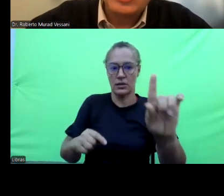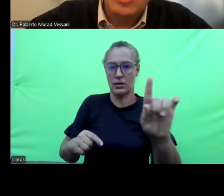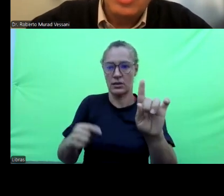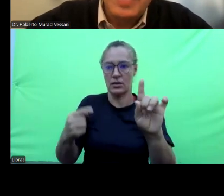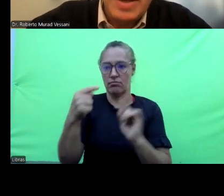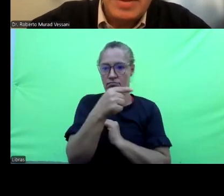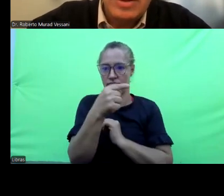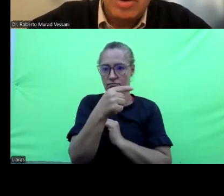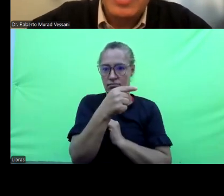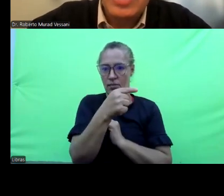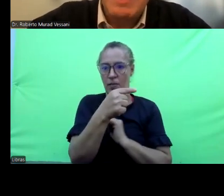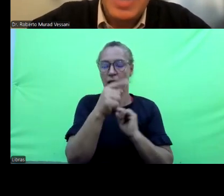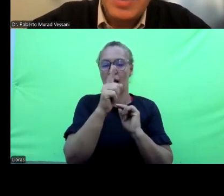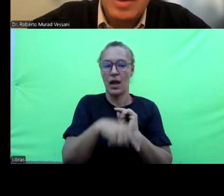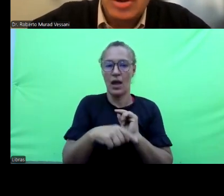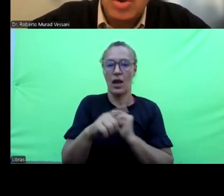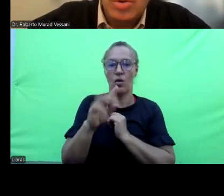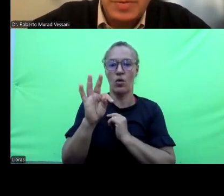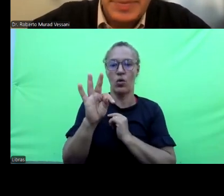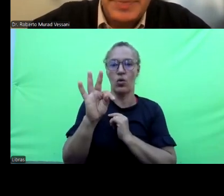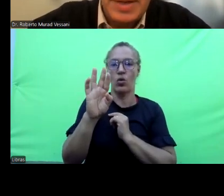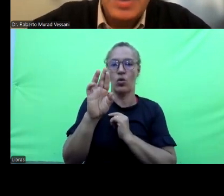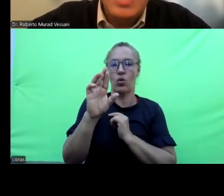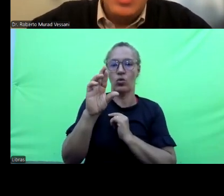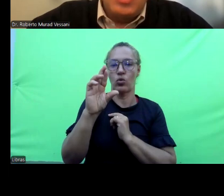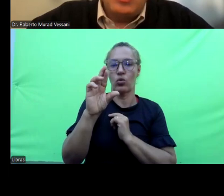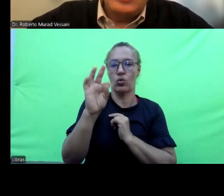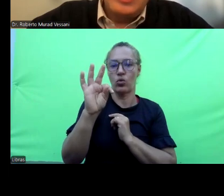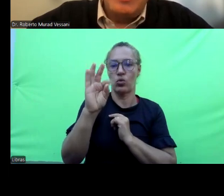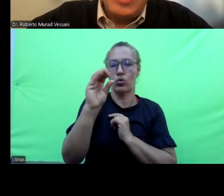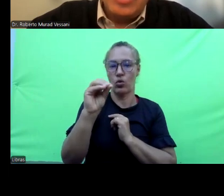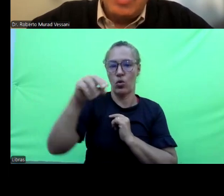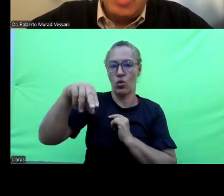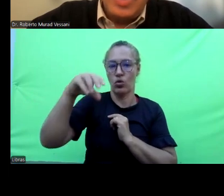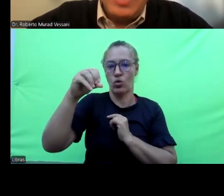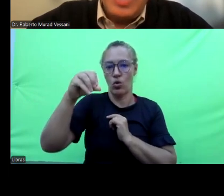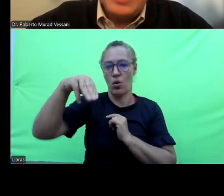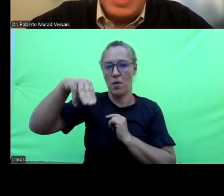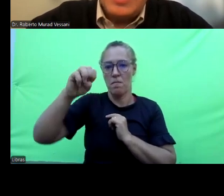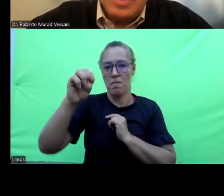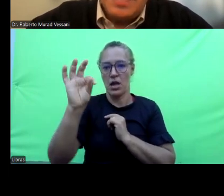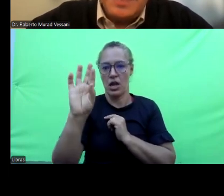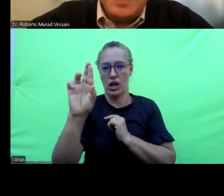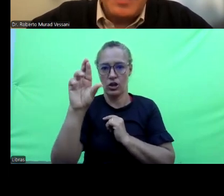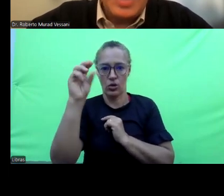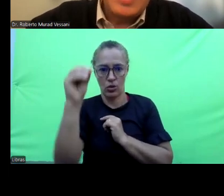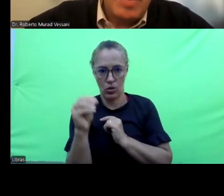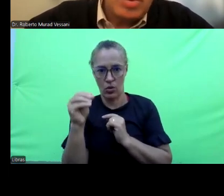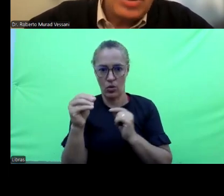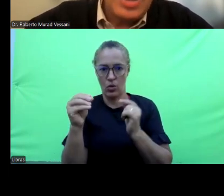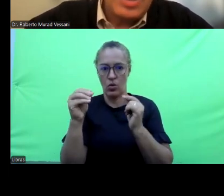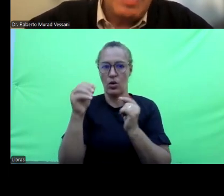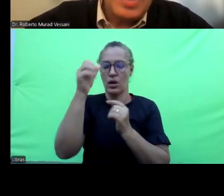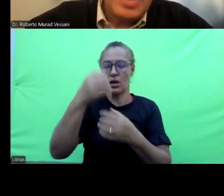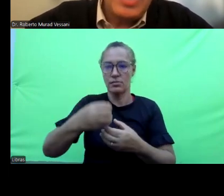tonômetro de Goldmann, é o tonômetro de aplanação de Goldmann, né? Onde, depois de um colírio anestésico, essa